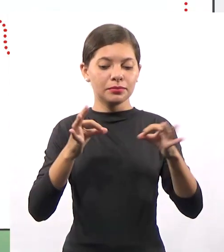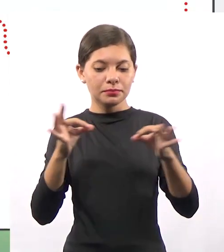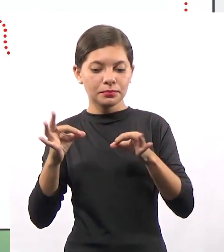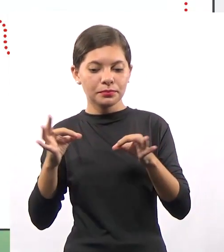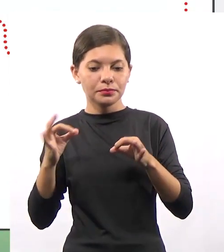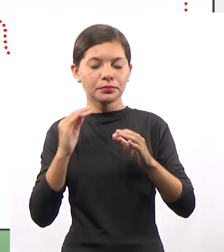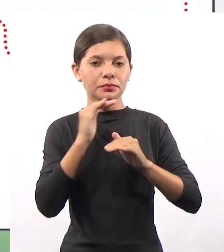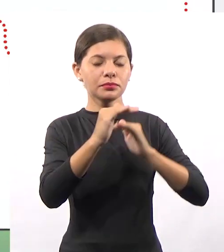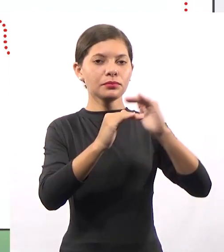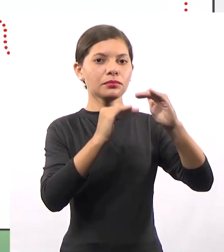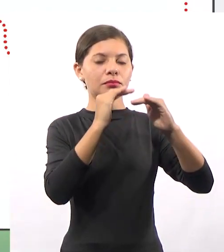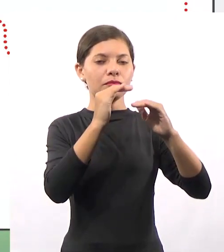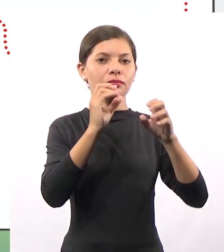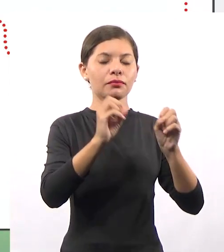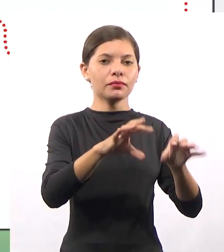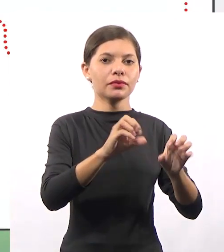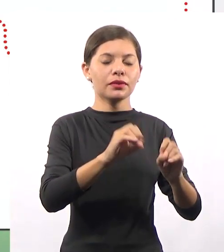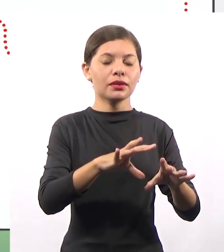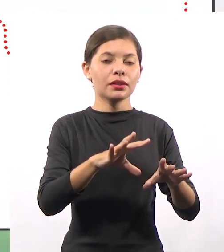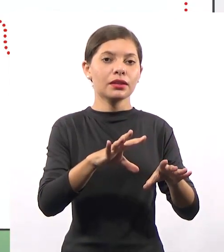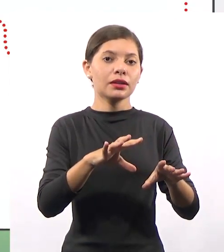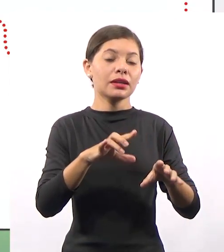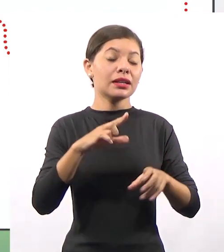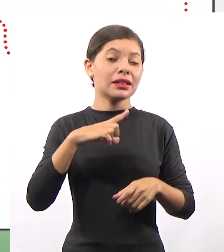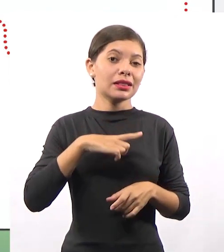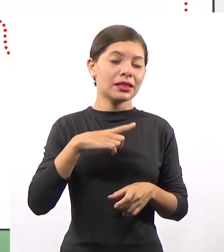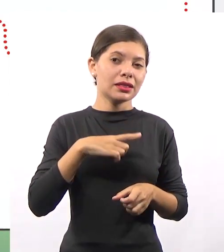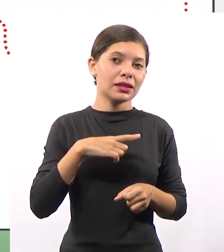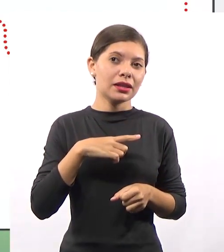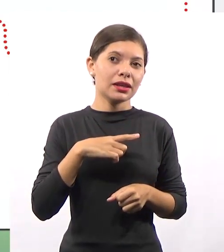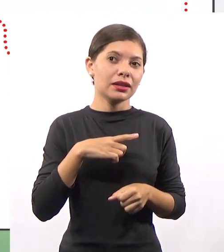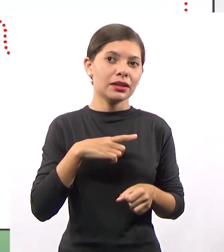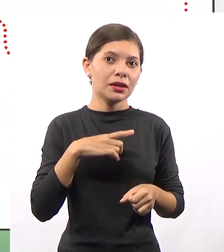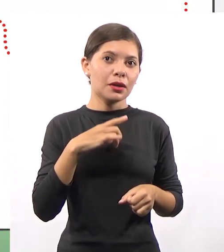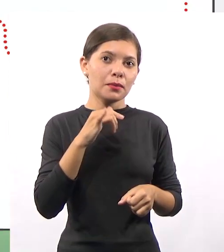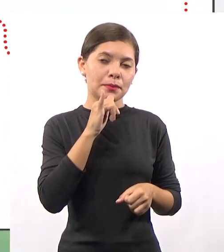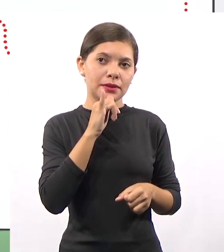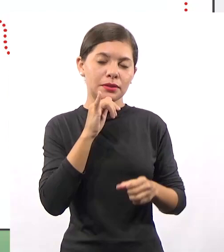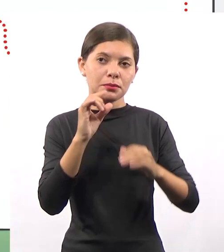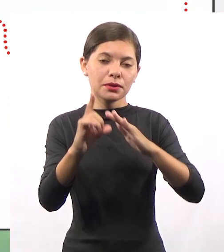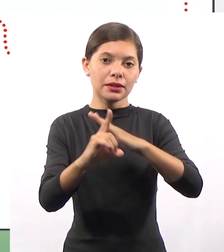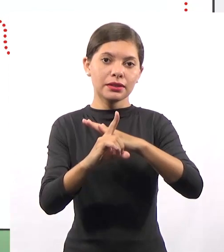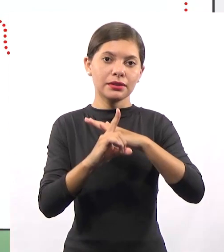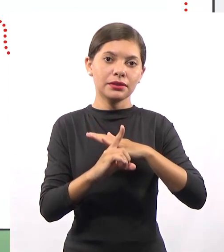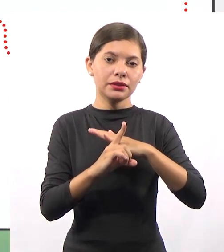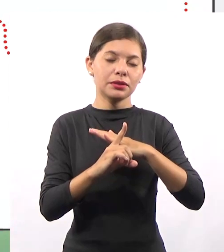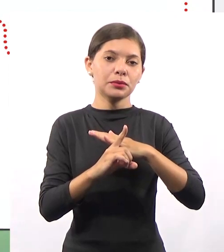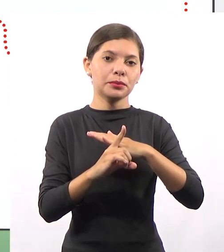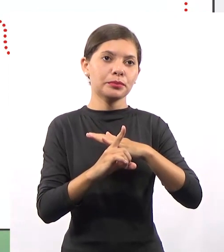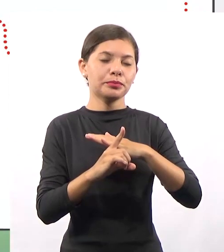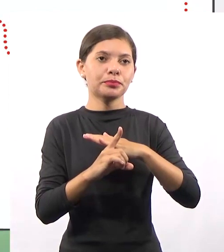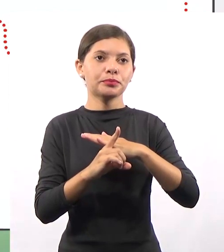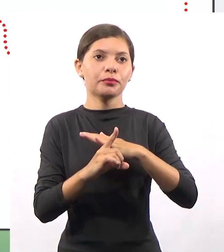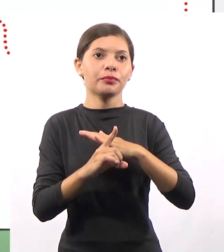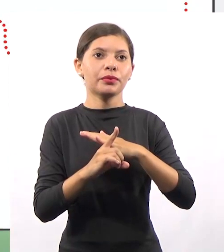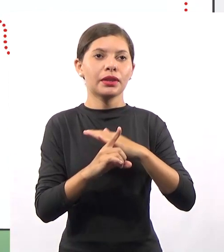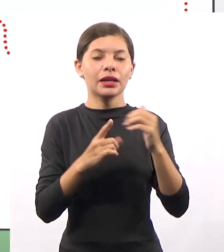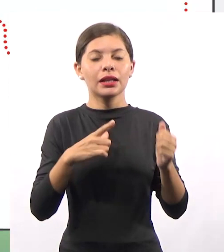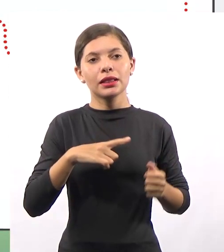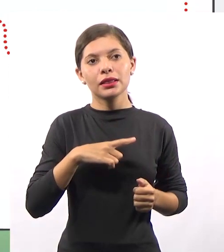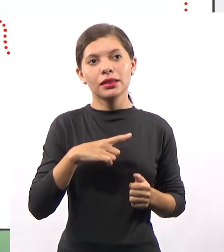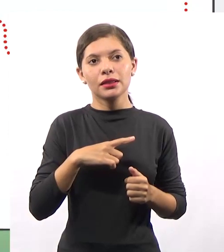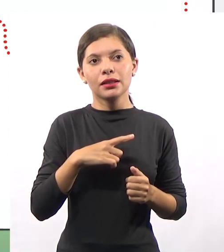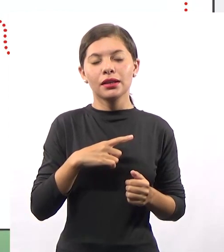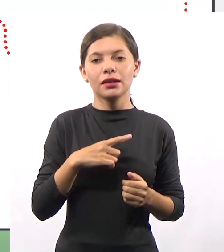ensino, e caso já tenha sido atendido, a gente vai